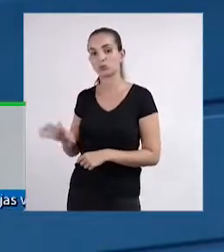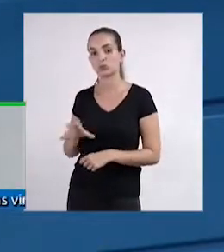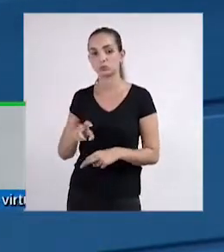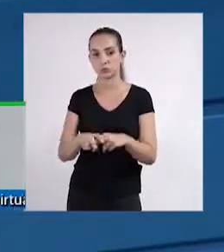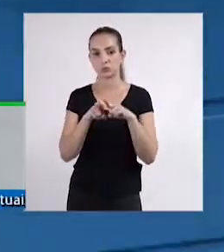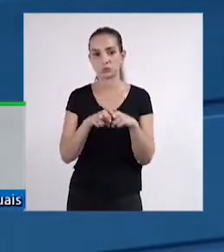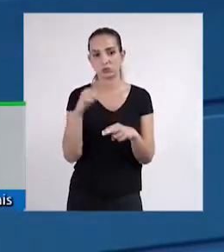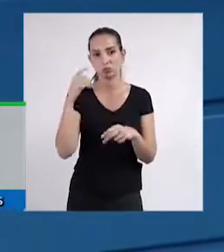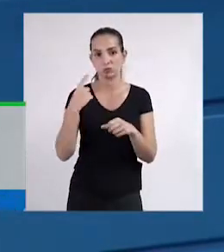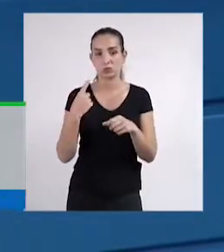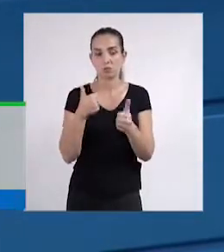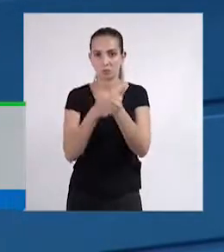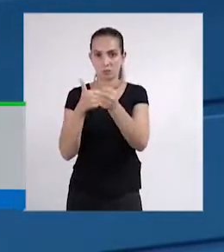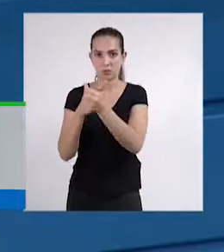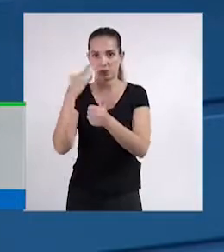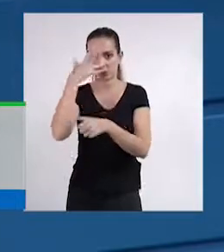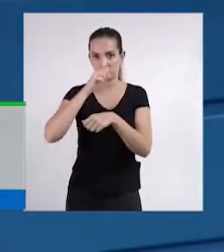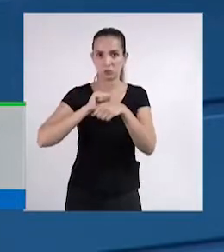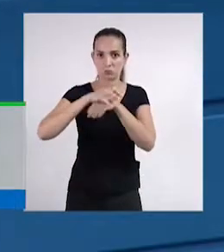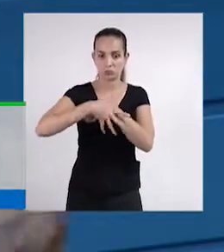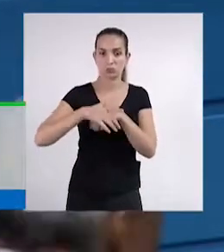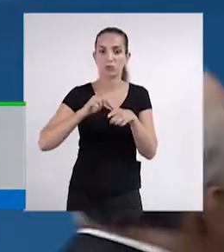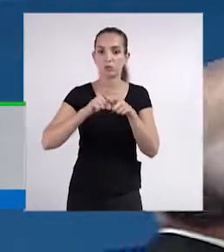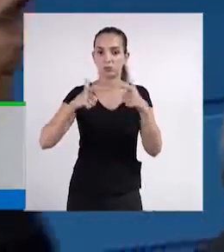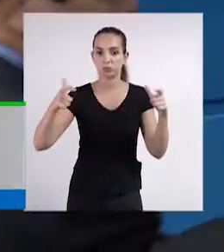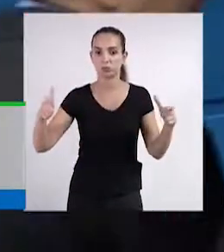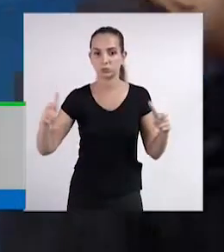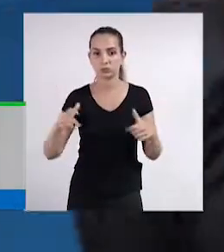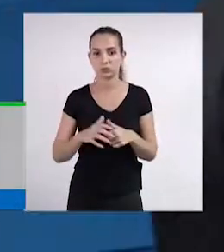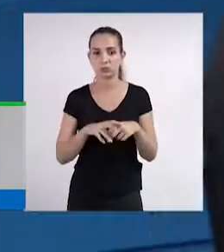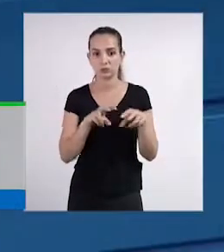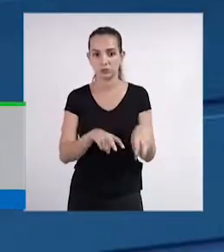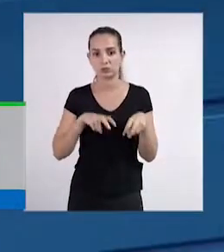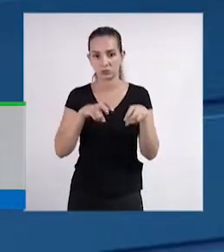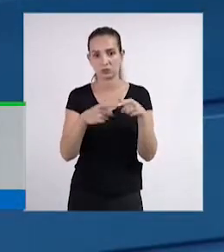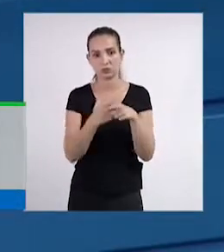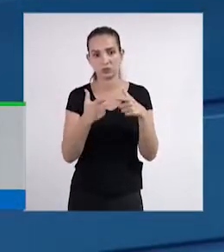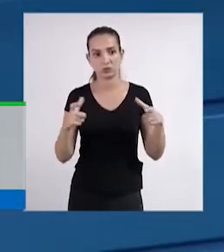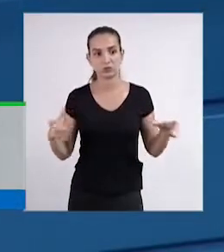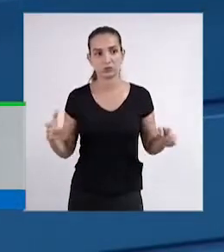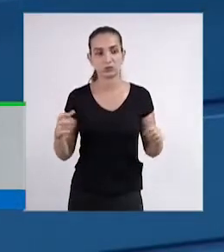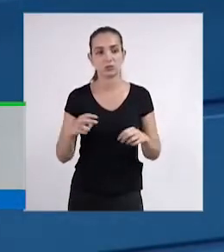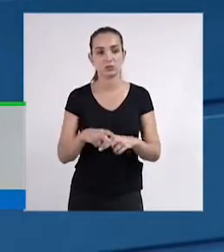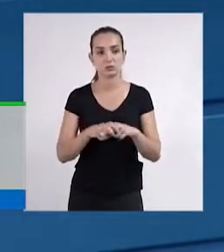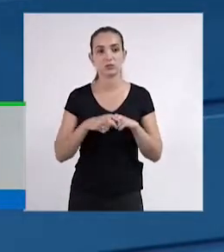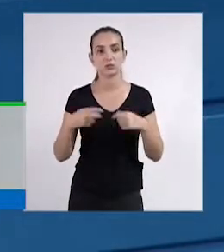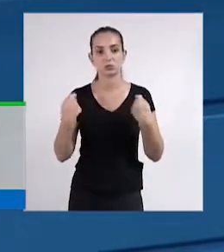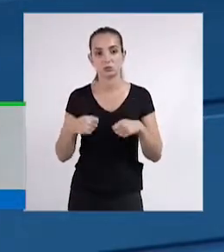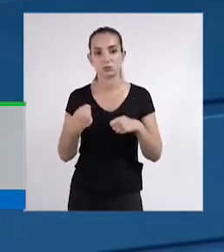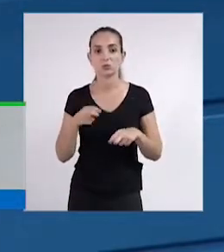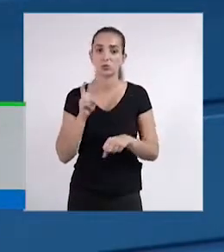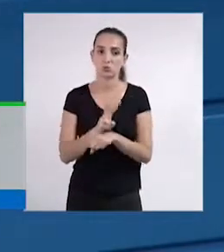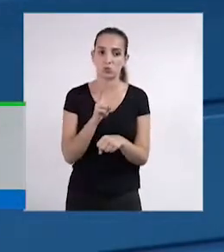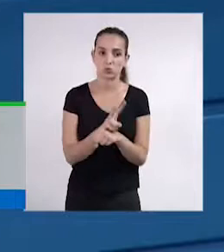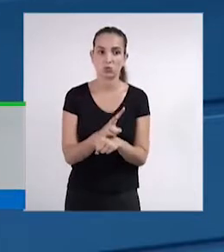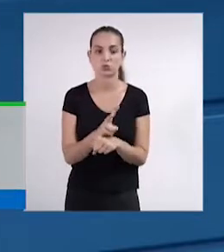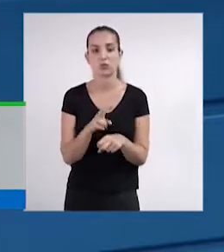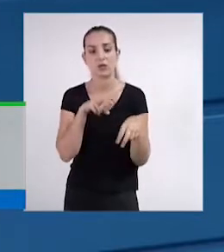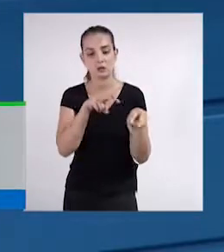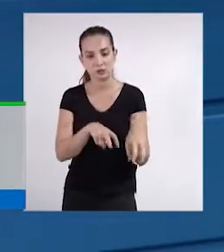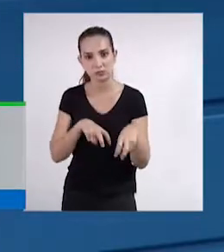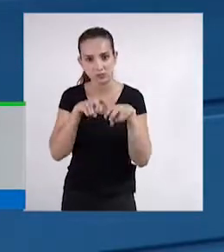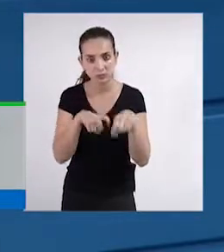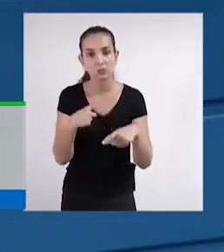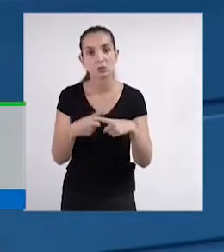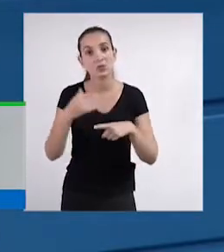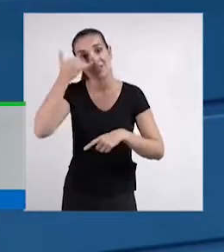está avançando, a agropecuária também, e complicando, né, o assoramento dos rios, o turvamento. Inclusive, a gente fez um